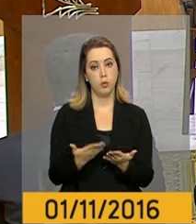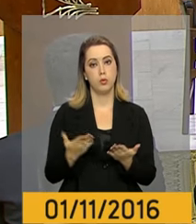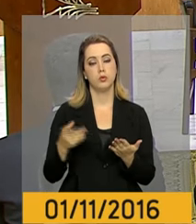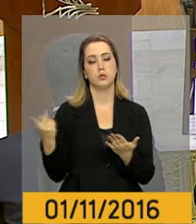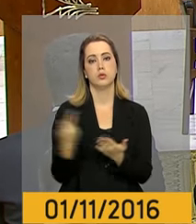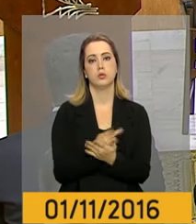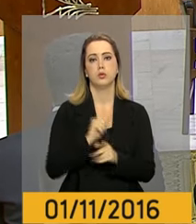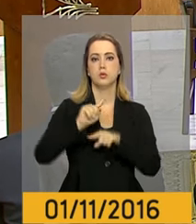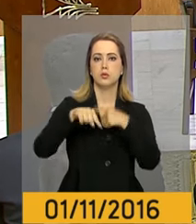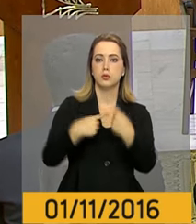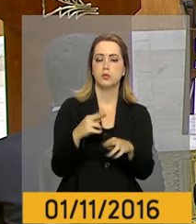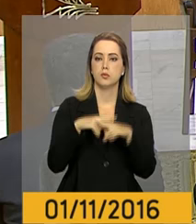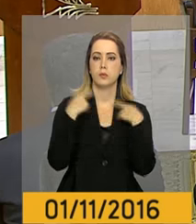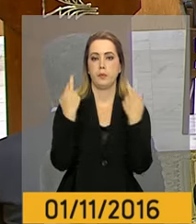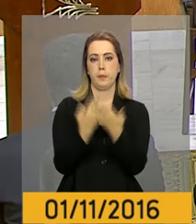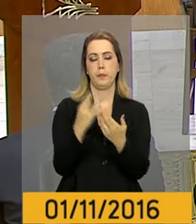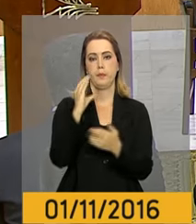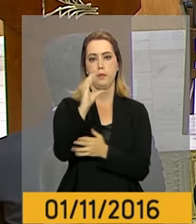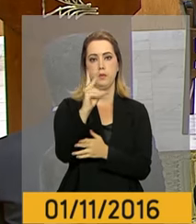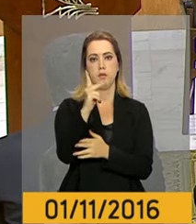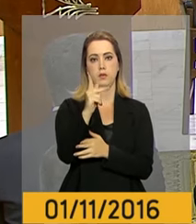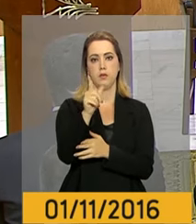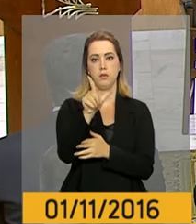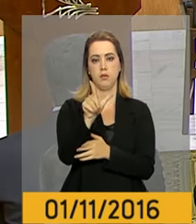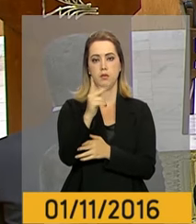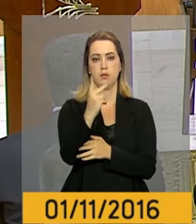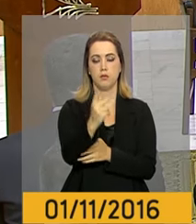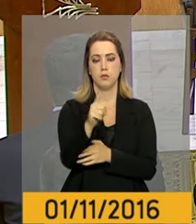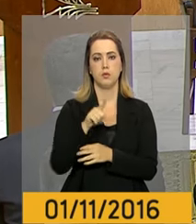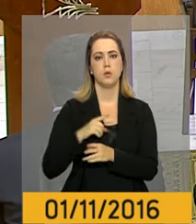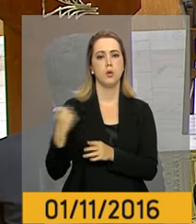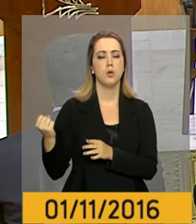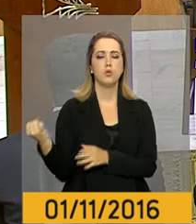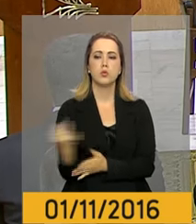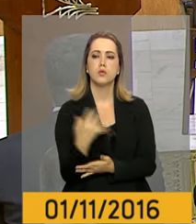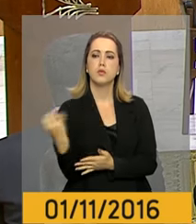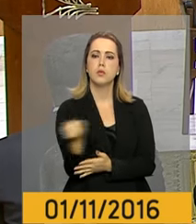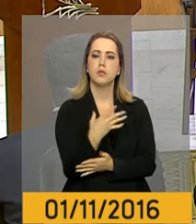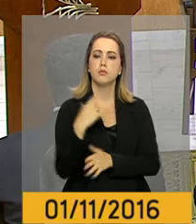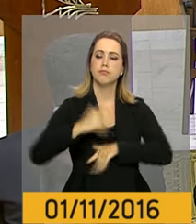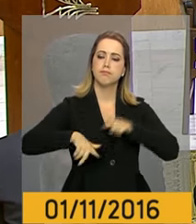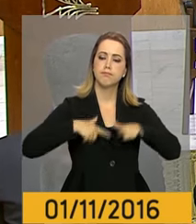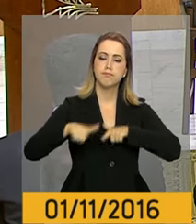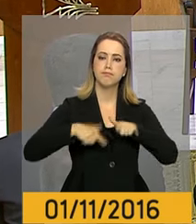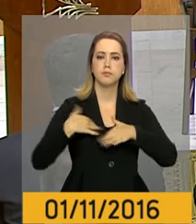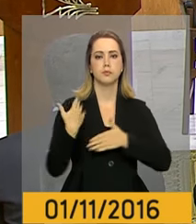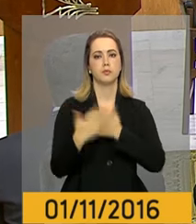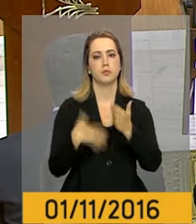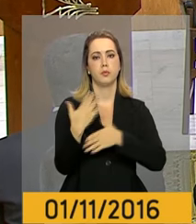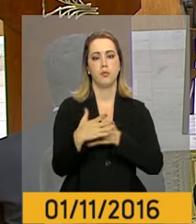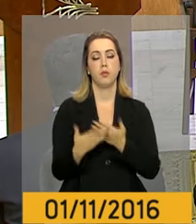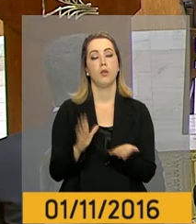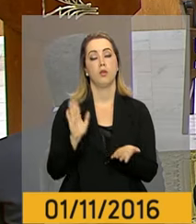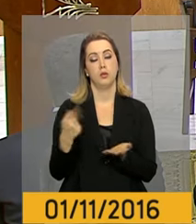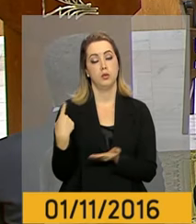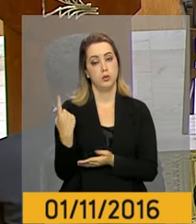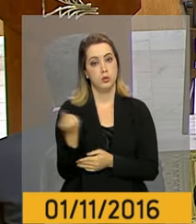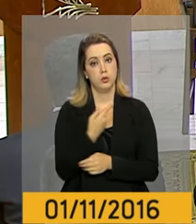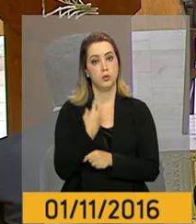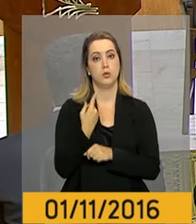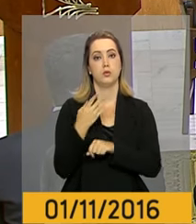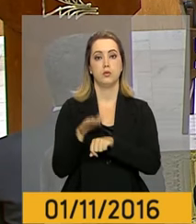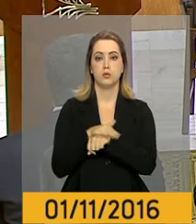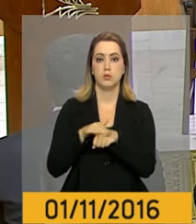CPLP com muita produção e dizíamos eu e o primeiro-ministro Antônio